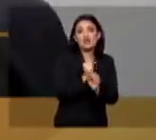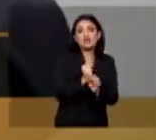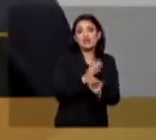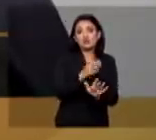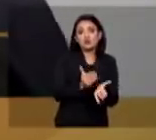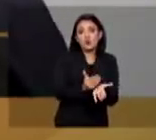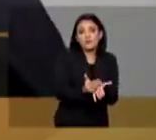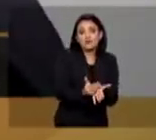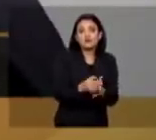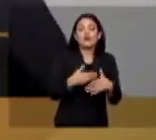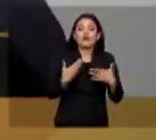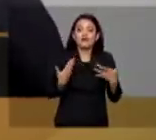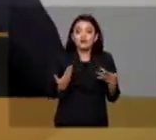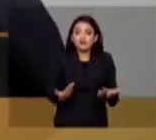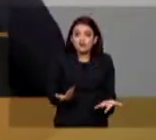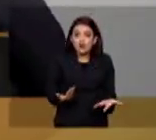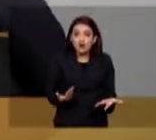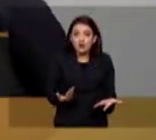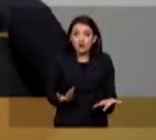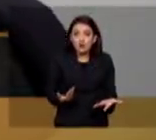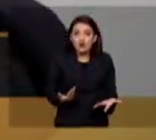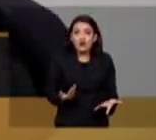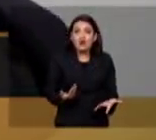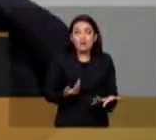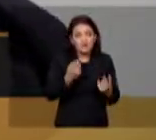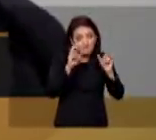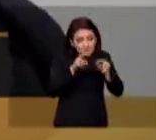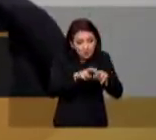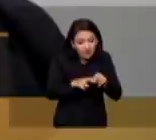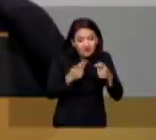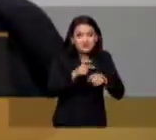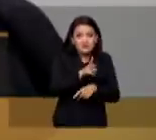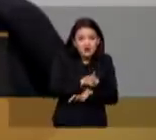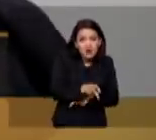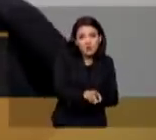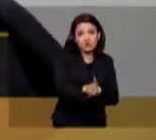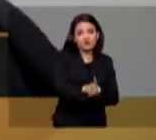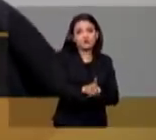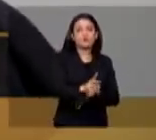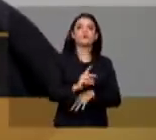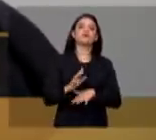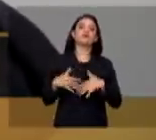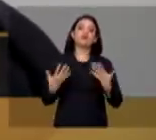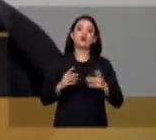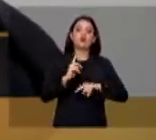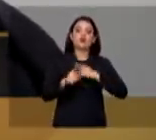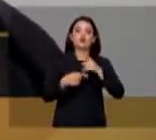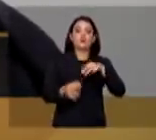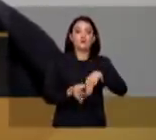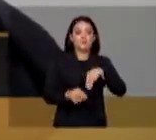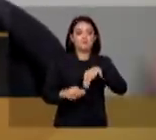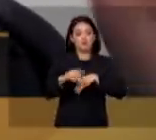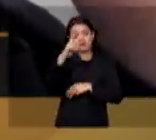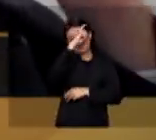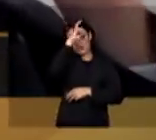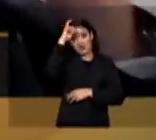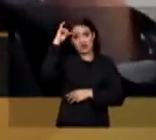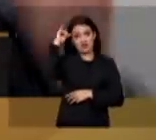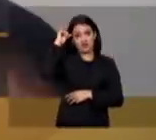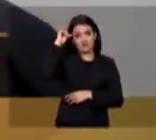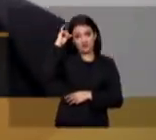que o prosseguimento deveria ocorrer. Por fim, o ministro Ricardo